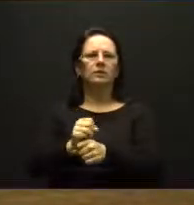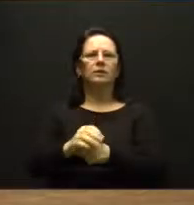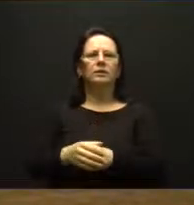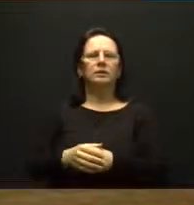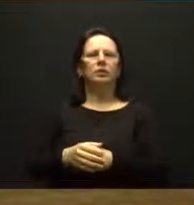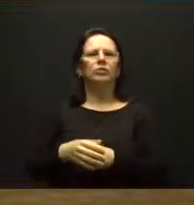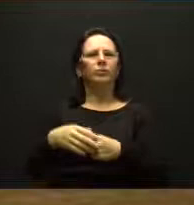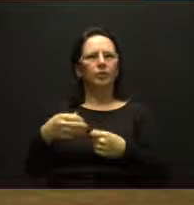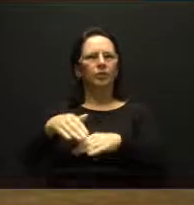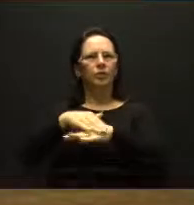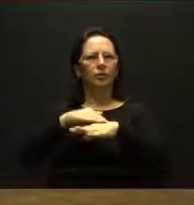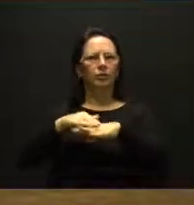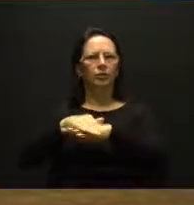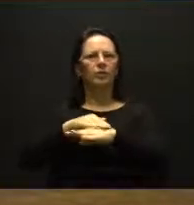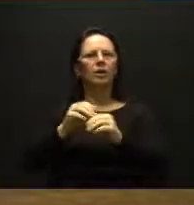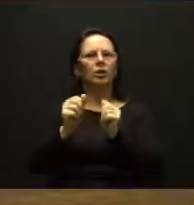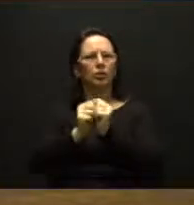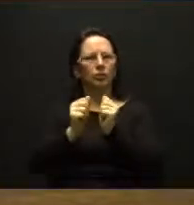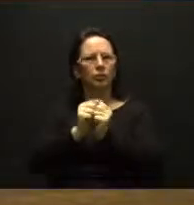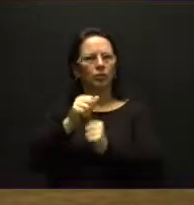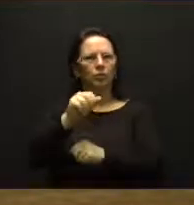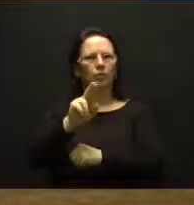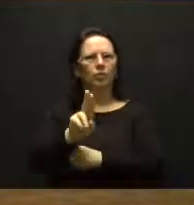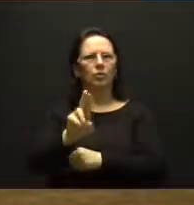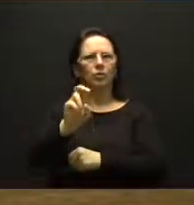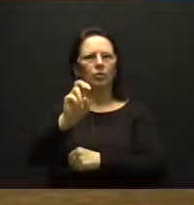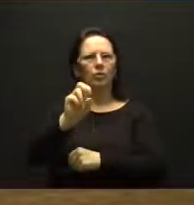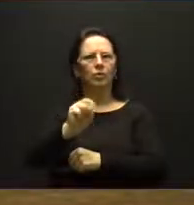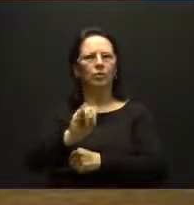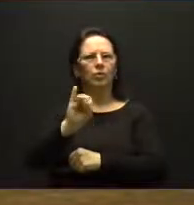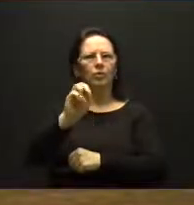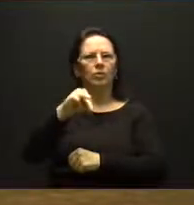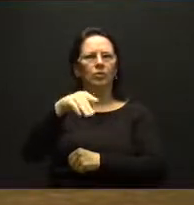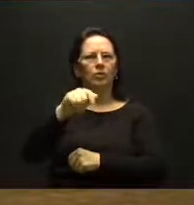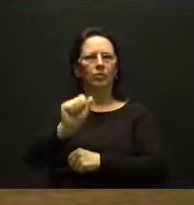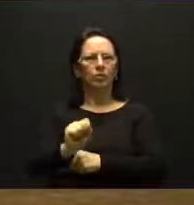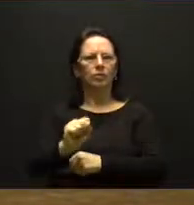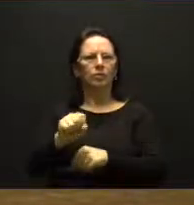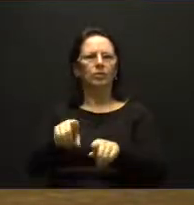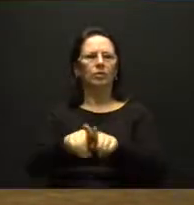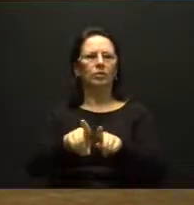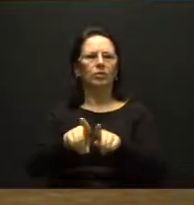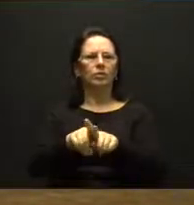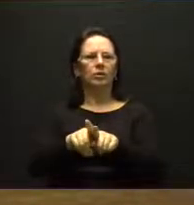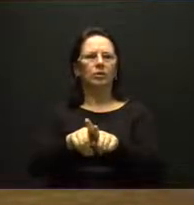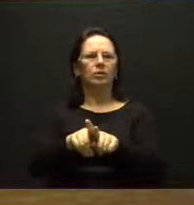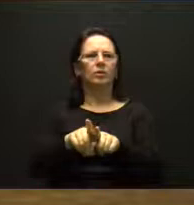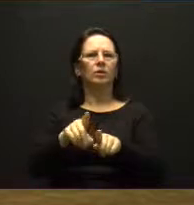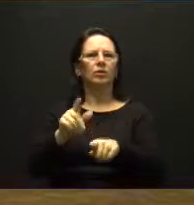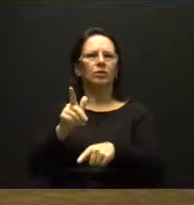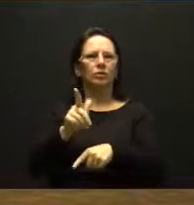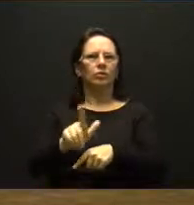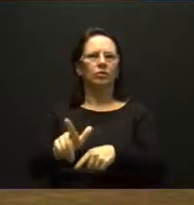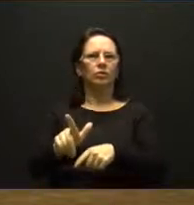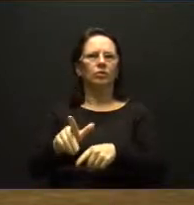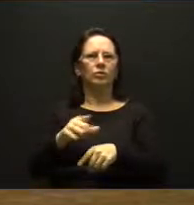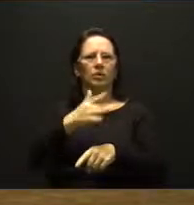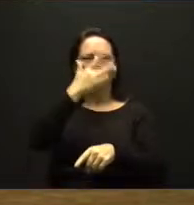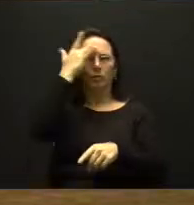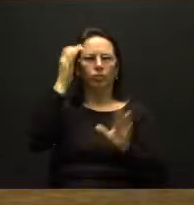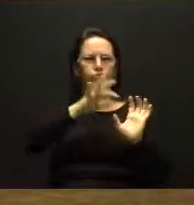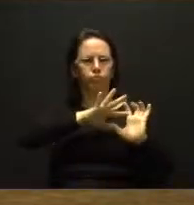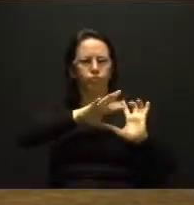tratativa e quase minas que é muito fácil vim aqui fazer tirar todo mundo e fomentar cada vez mais as invasões que é o